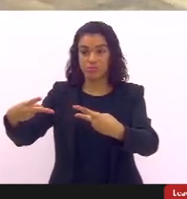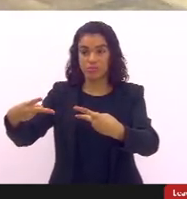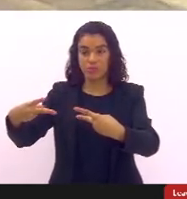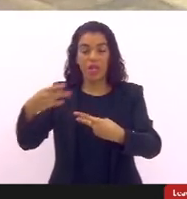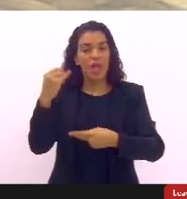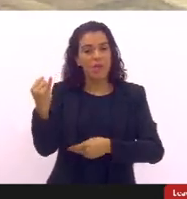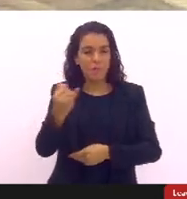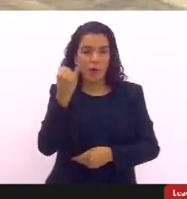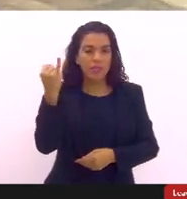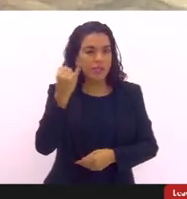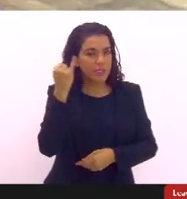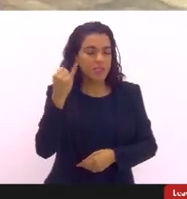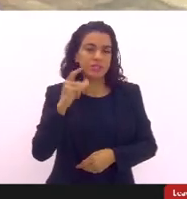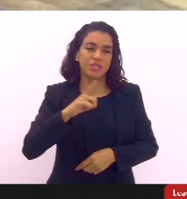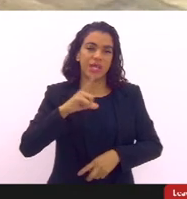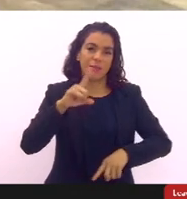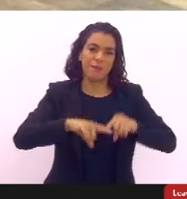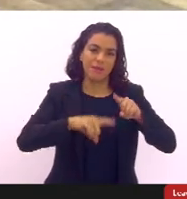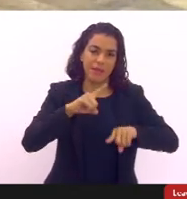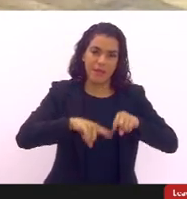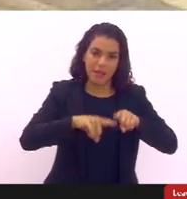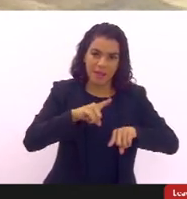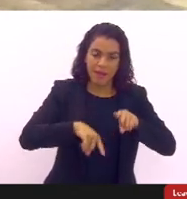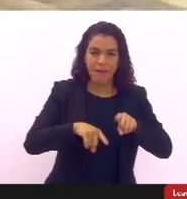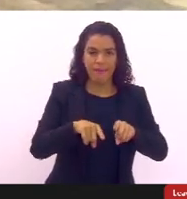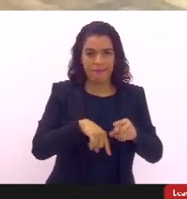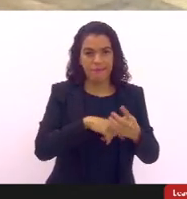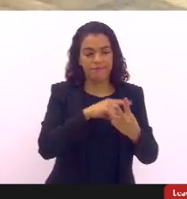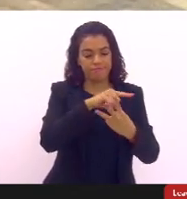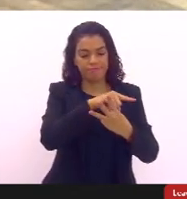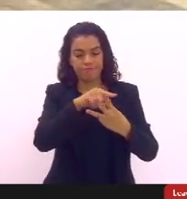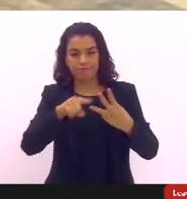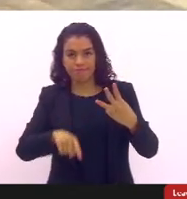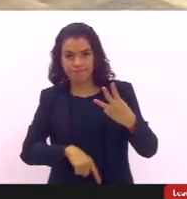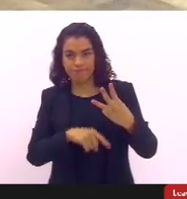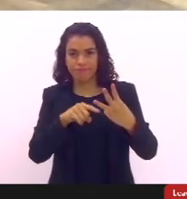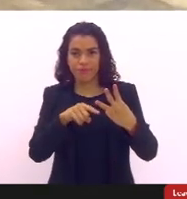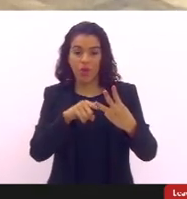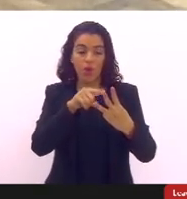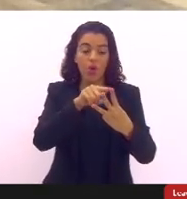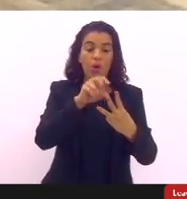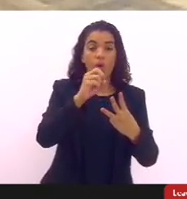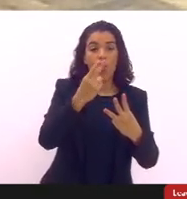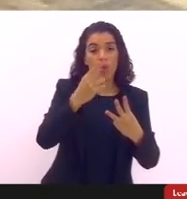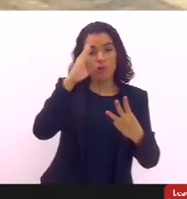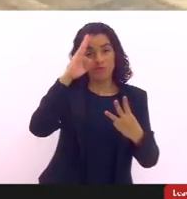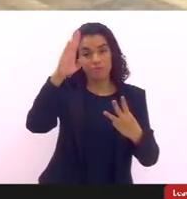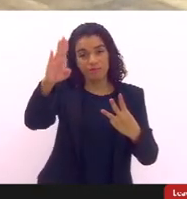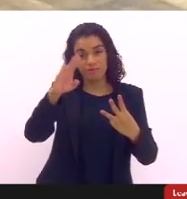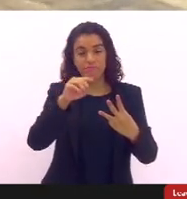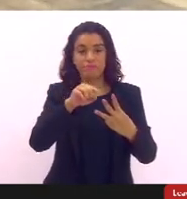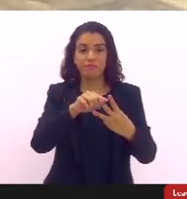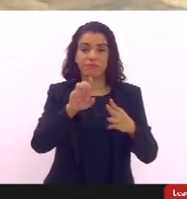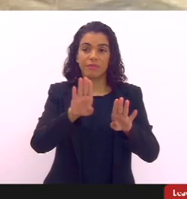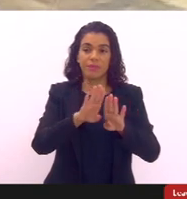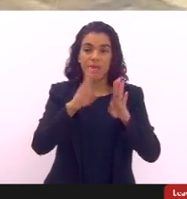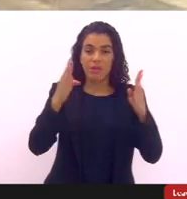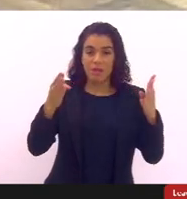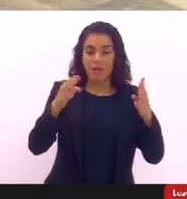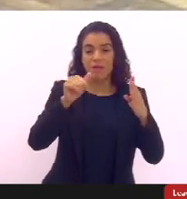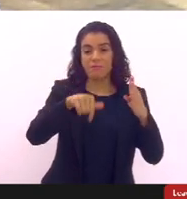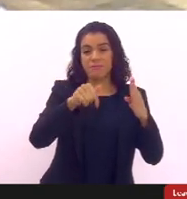é importantíssimo ter esse equipamento nas três portas de entrada do nosso estado, ou principalmente na maior porta de entrada aqui, que